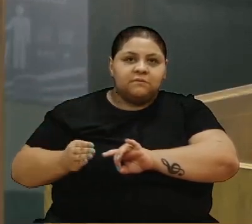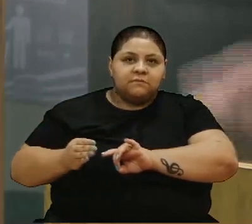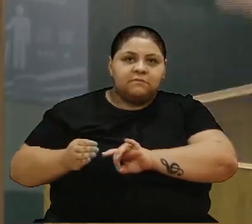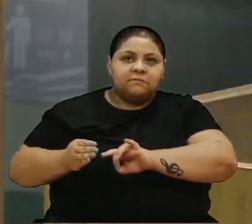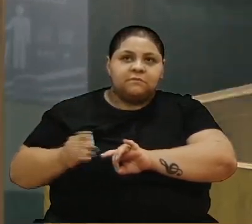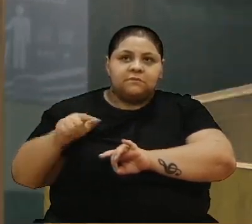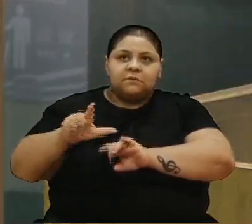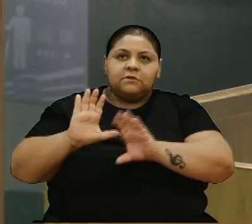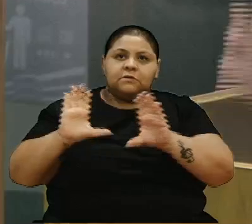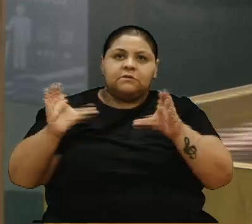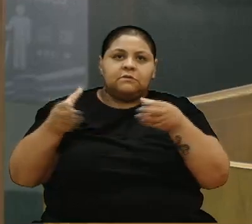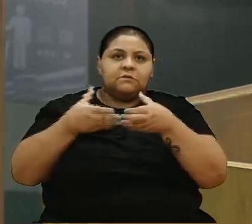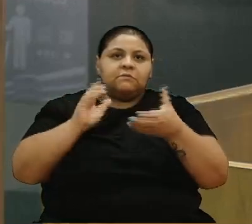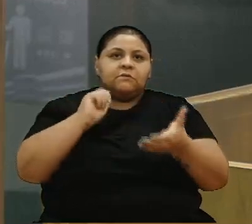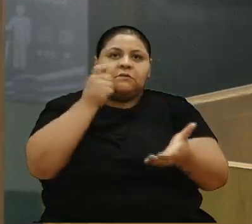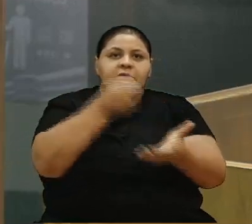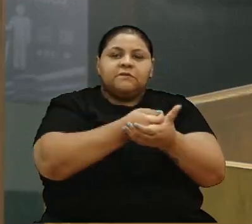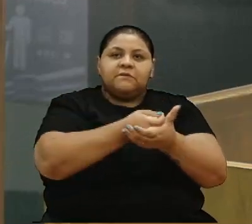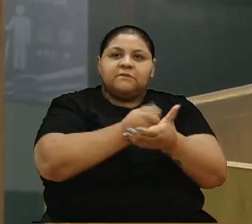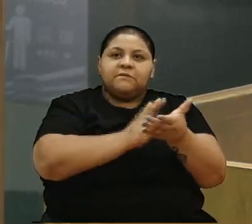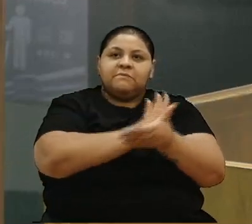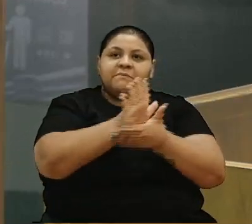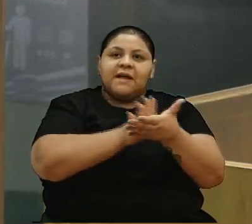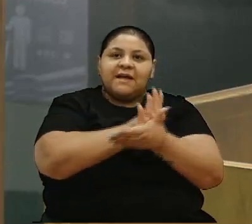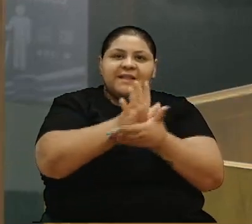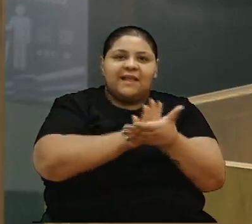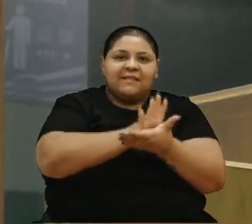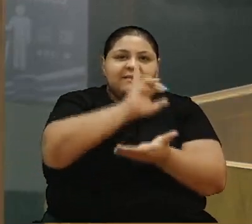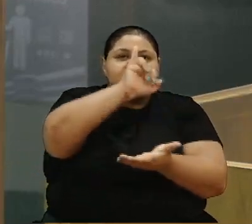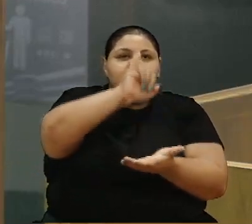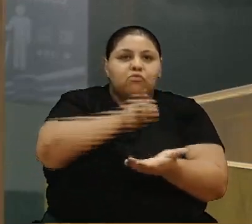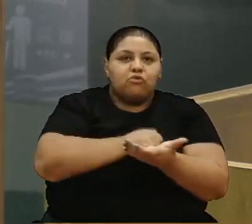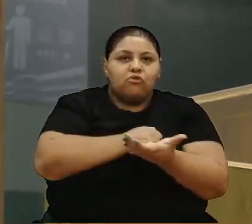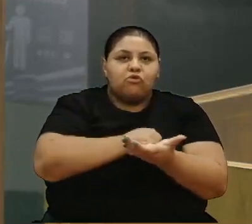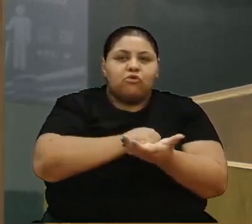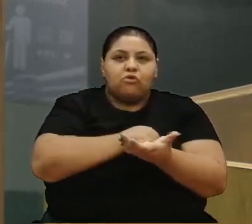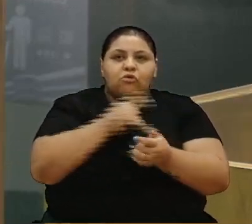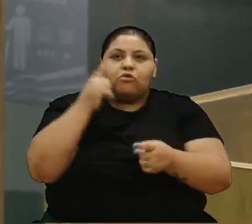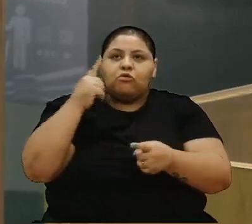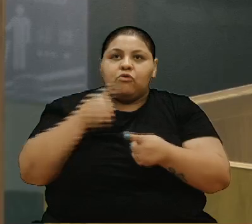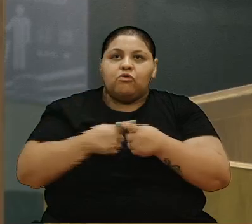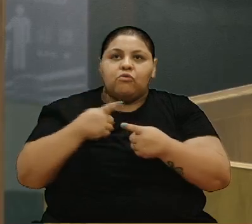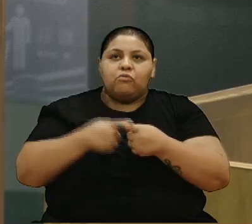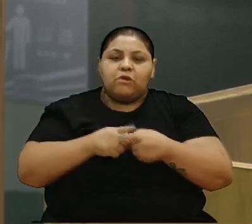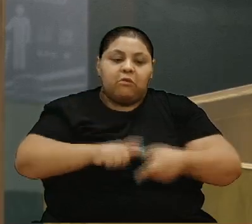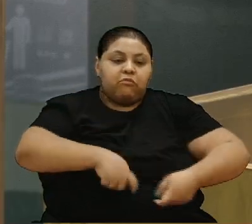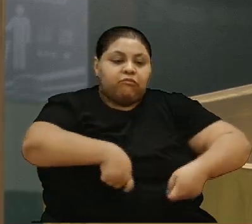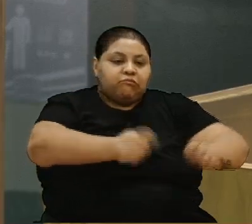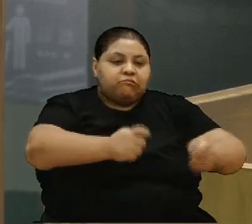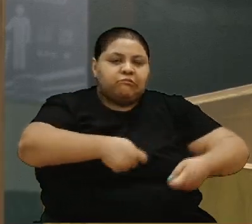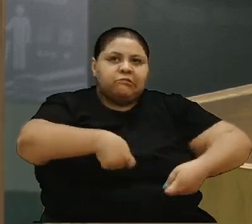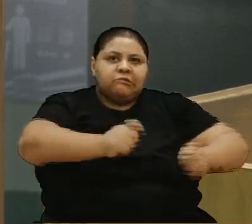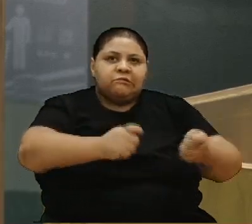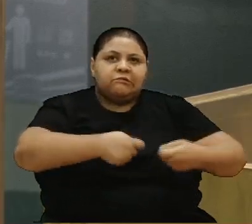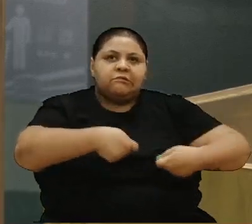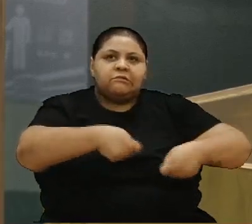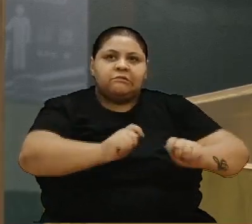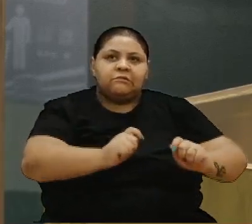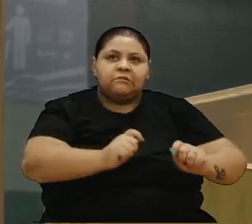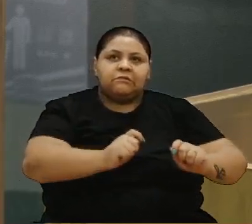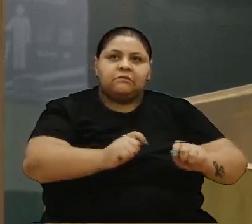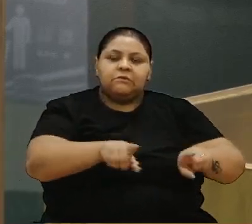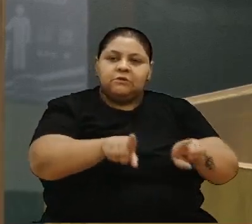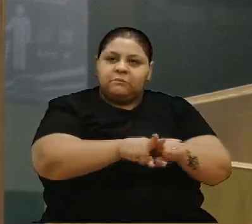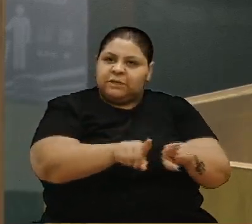Essa turma que não paga um centavo do imposto de renda, porque joga todas as suas despesas nas suas